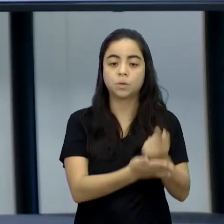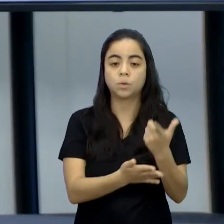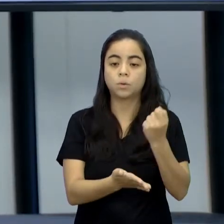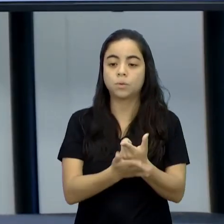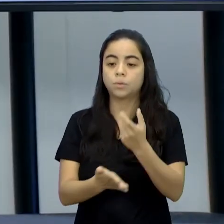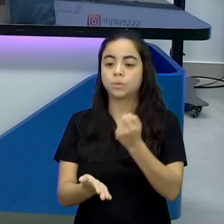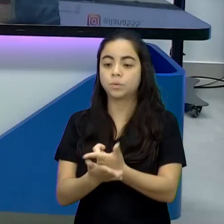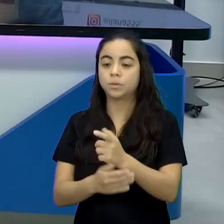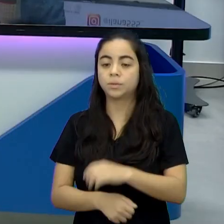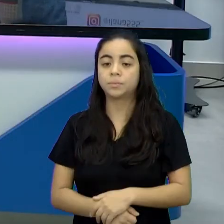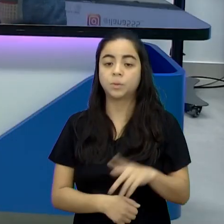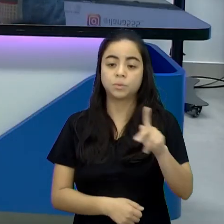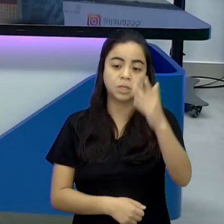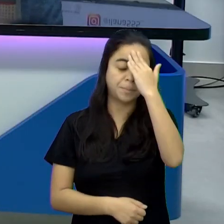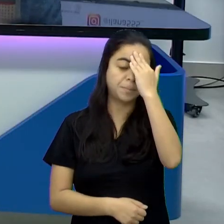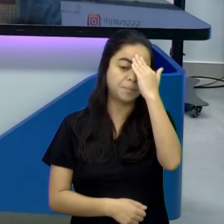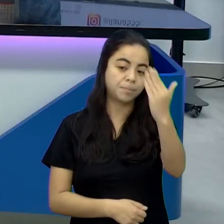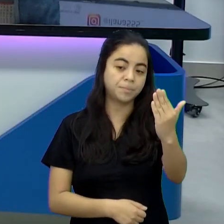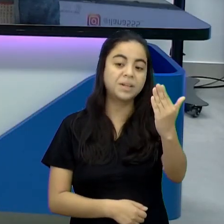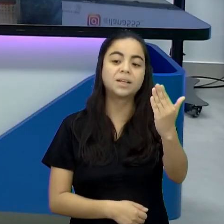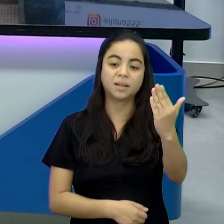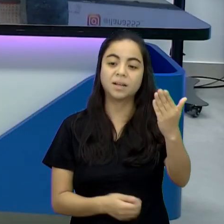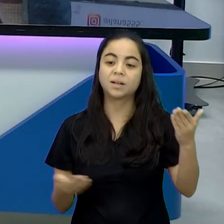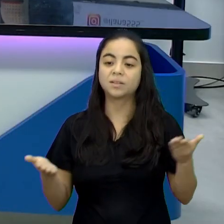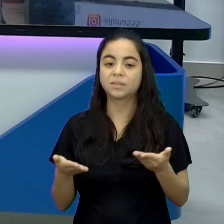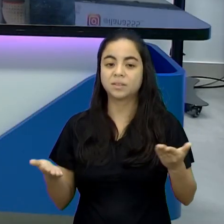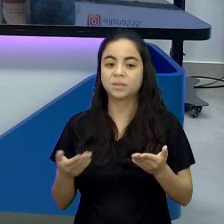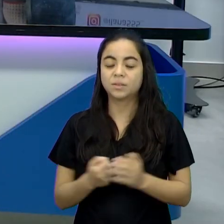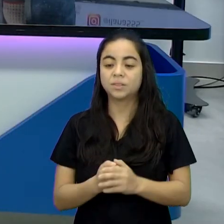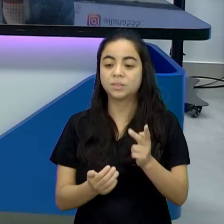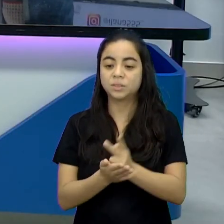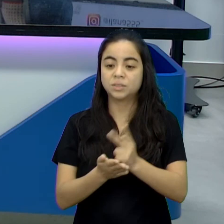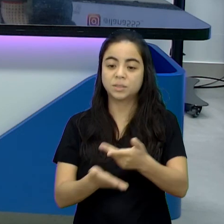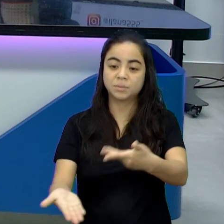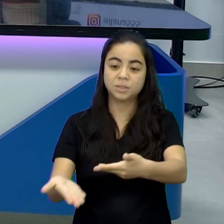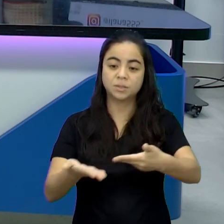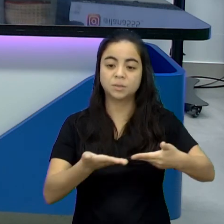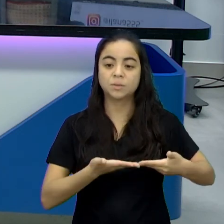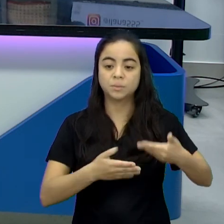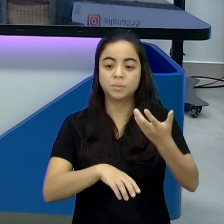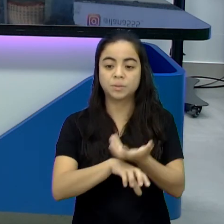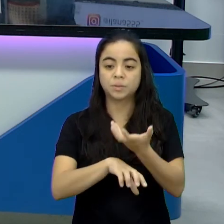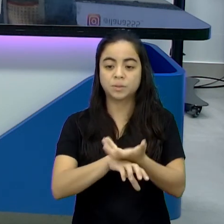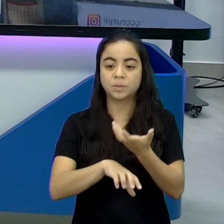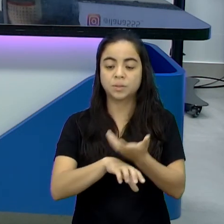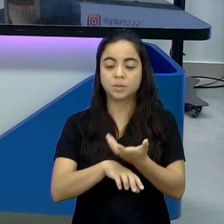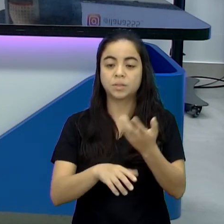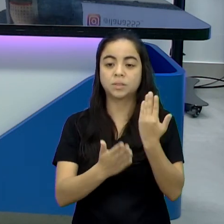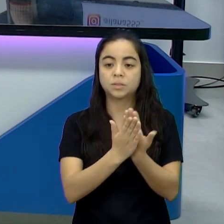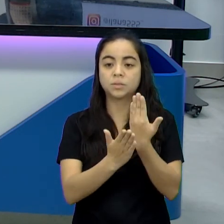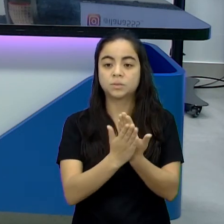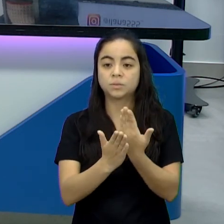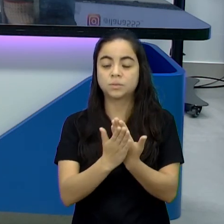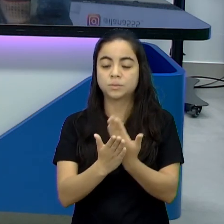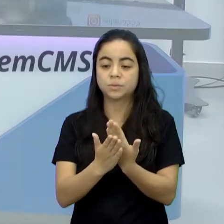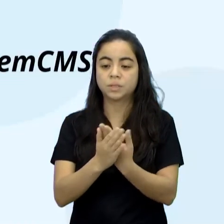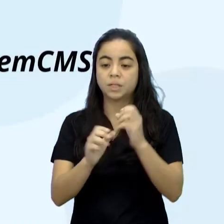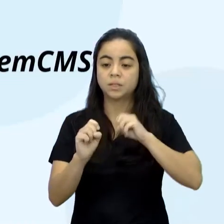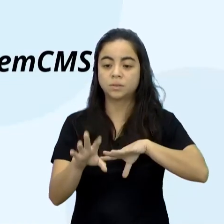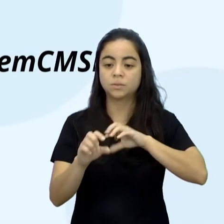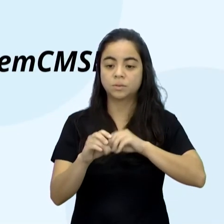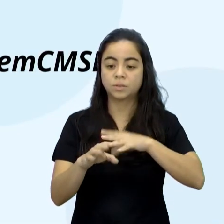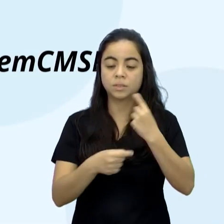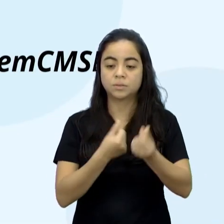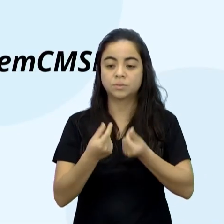consumo. Professor, muito obrigada pela sua visita. Eu que Tá sempre agradeço. convidado aí no nosso componente aí, né? Educação Financeira em Conexão.